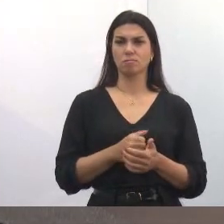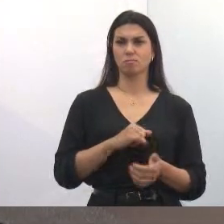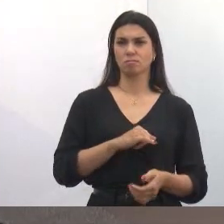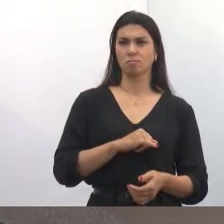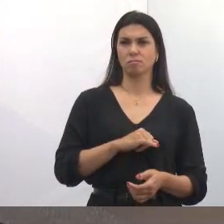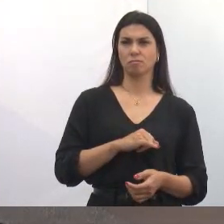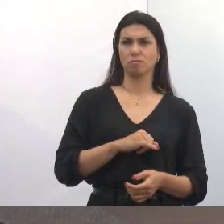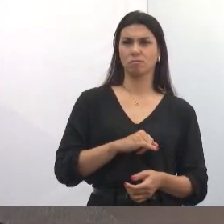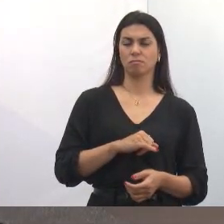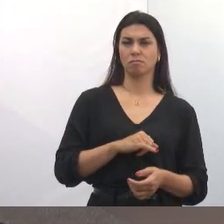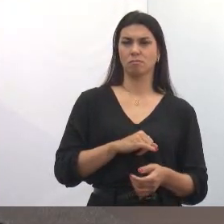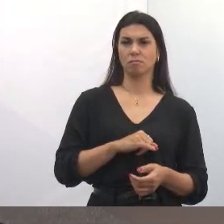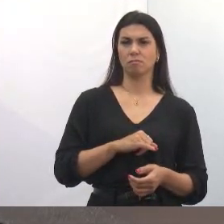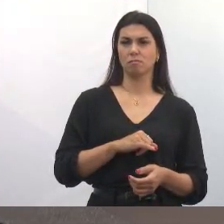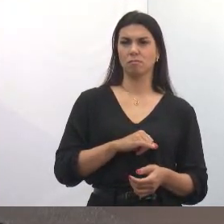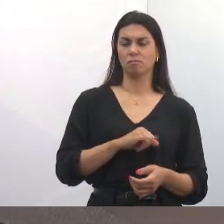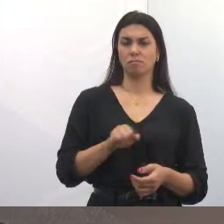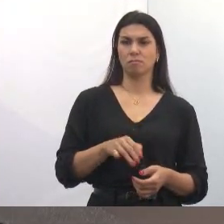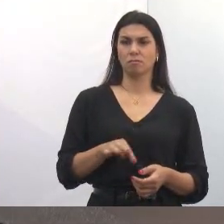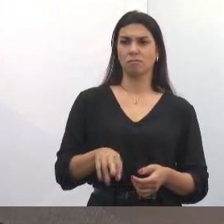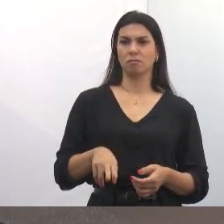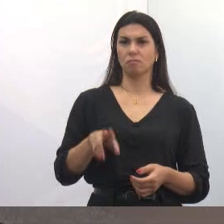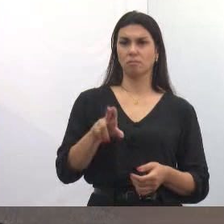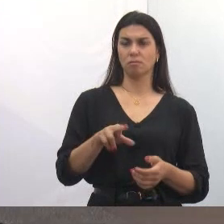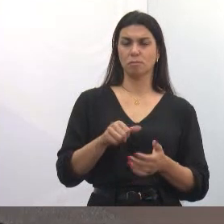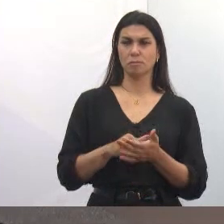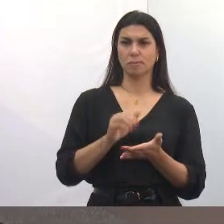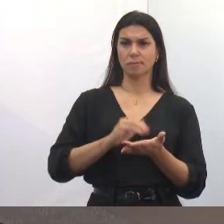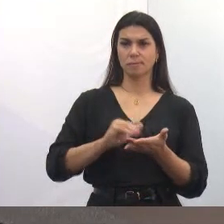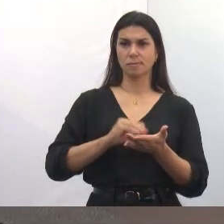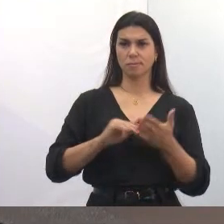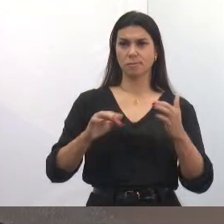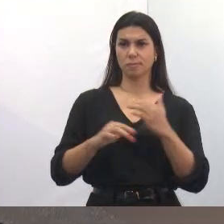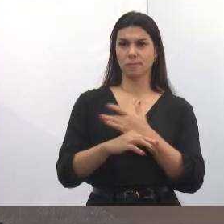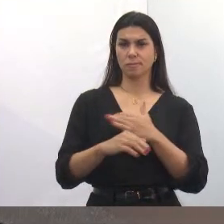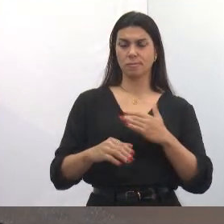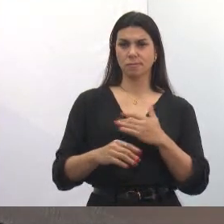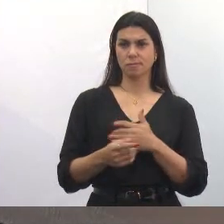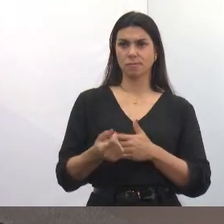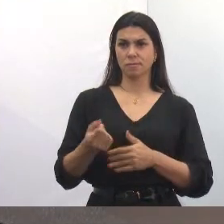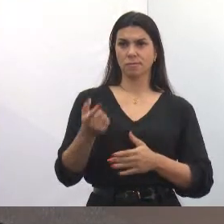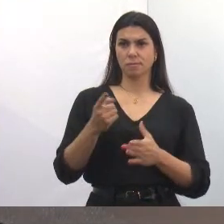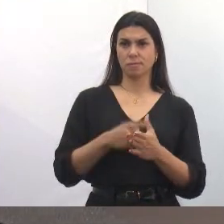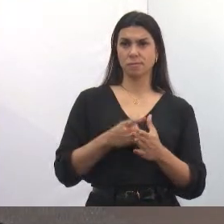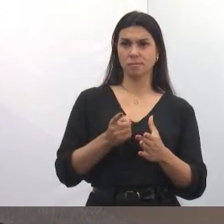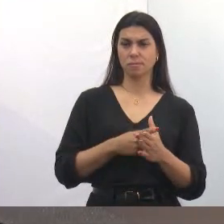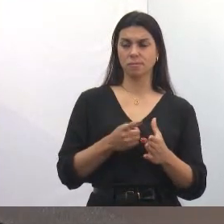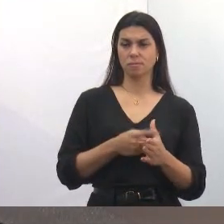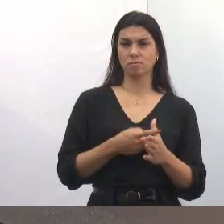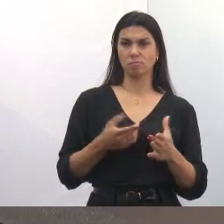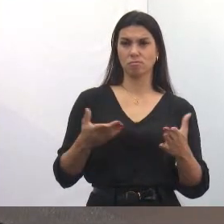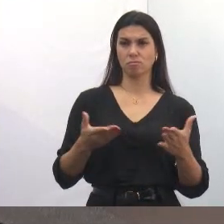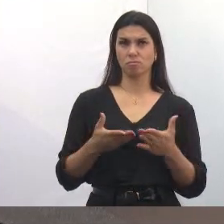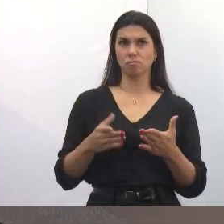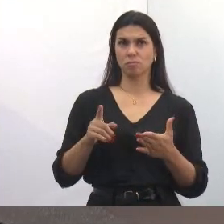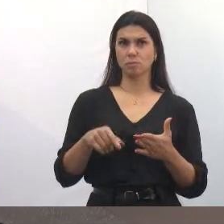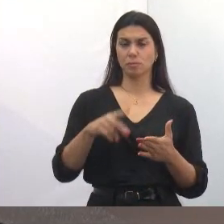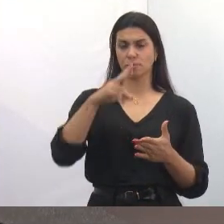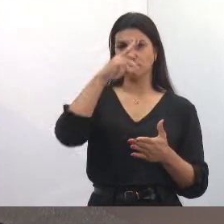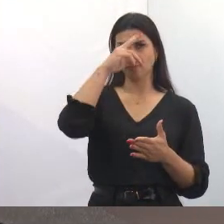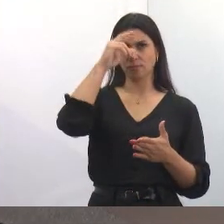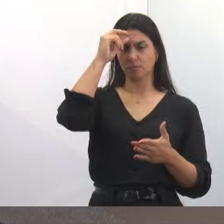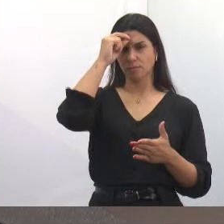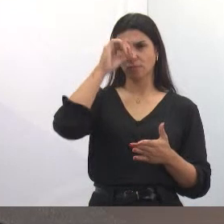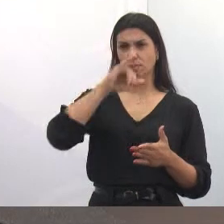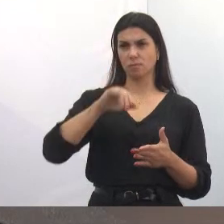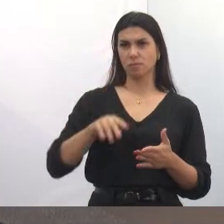Urbano? Conforme informando a Secretaria de Mobilidade Urbana, os valores atualizados, dívidas entre Prefeitura Municipal